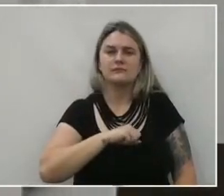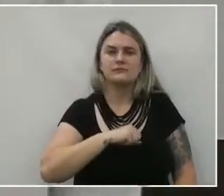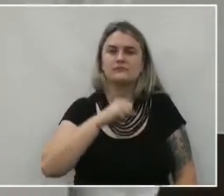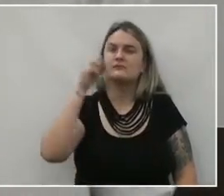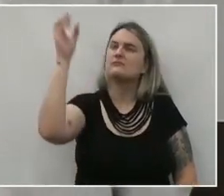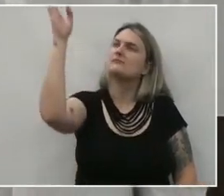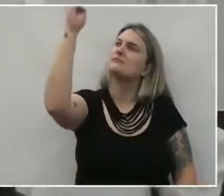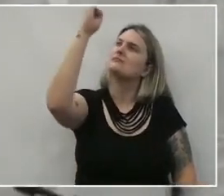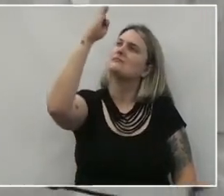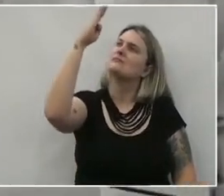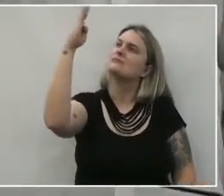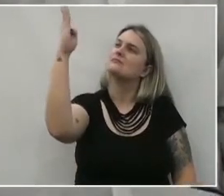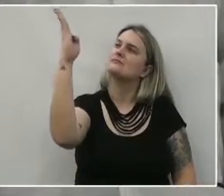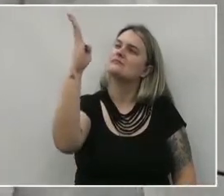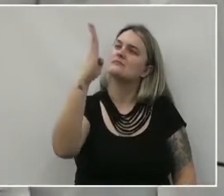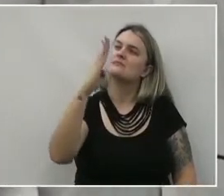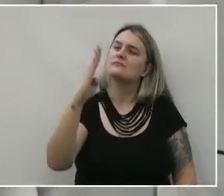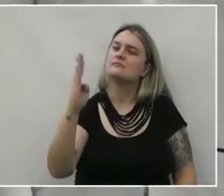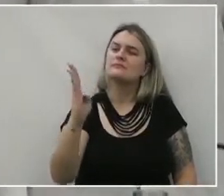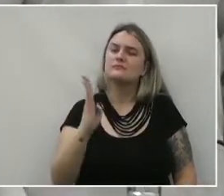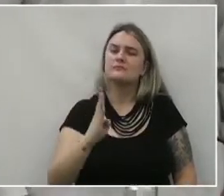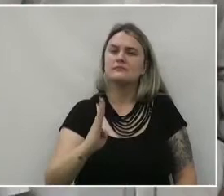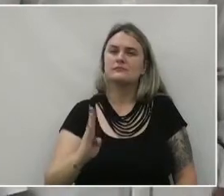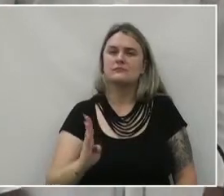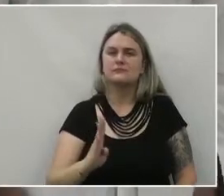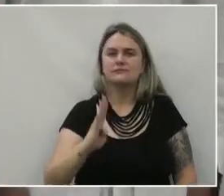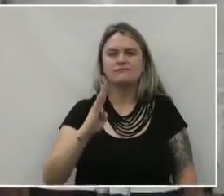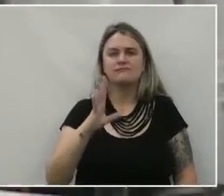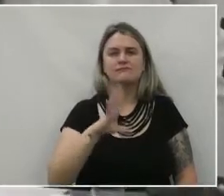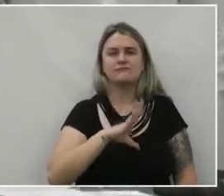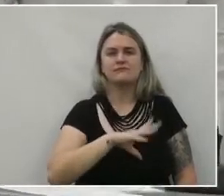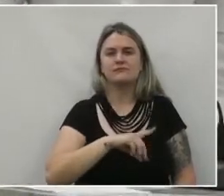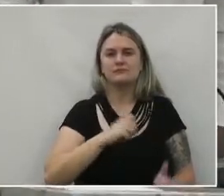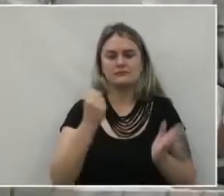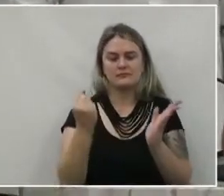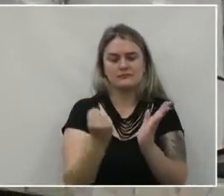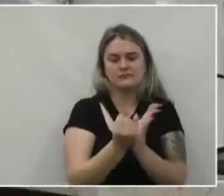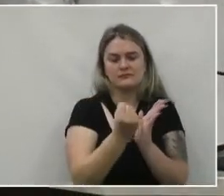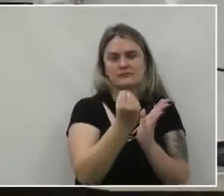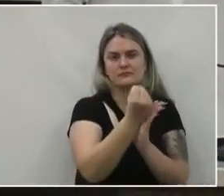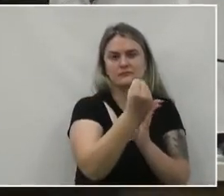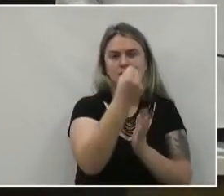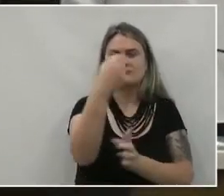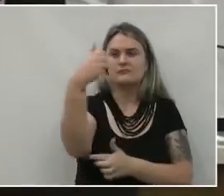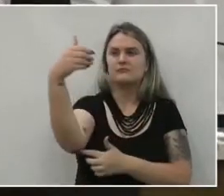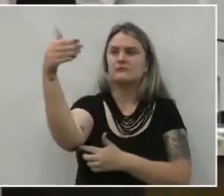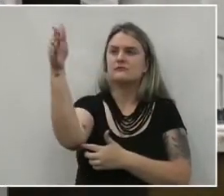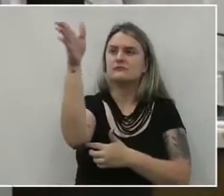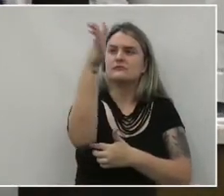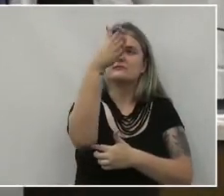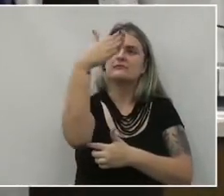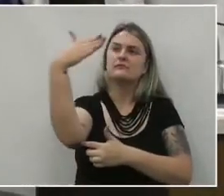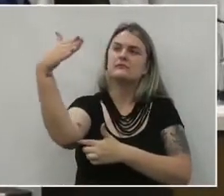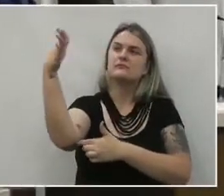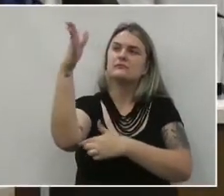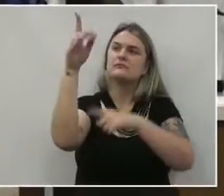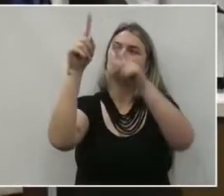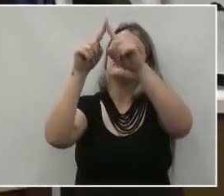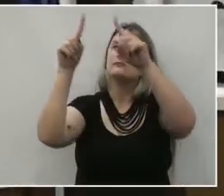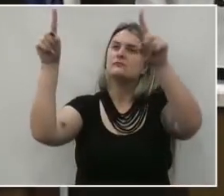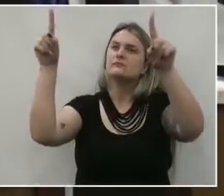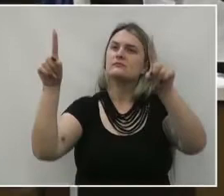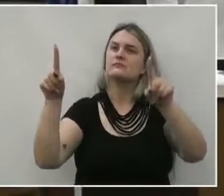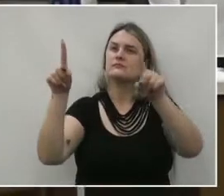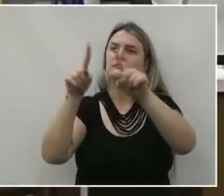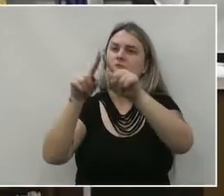toda a terra, salve e sal Brasil, que amor eterno seja símbolo Olá, barulho que